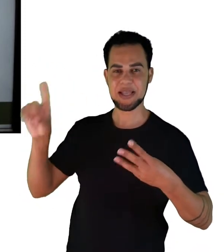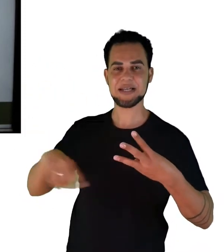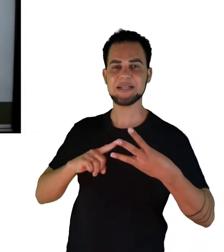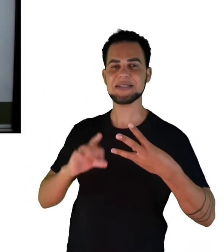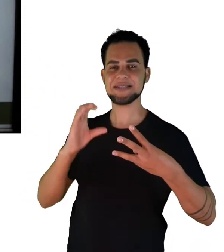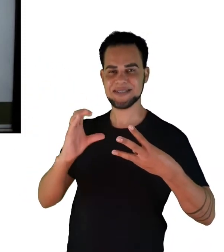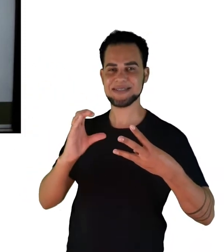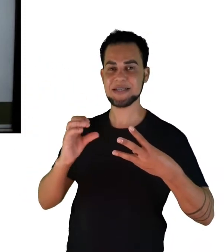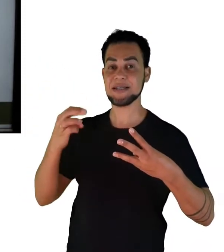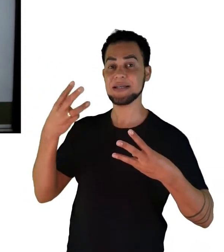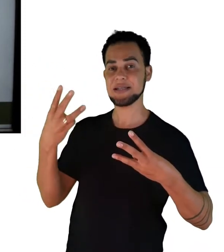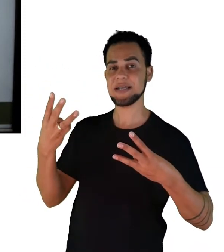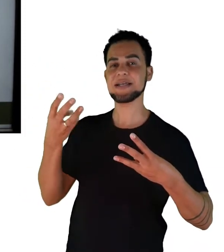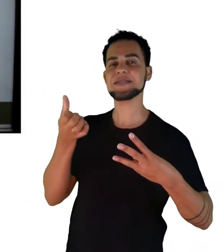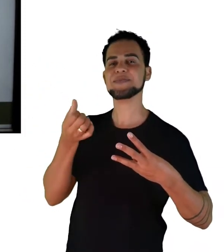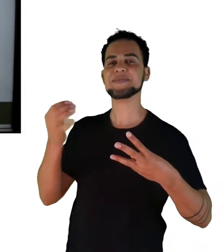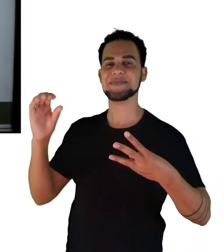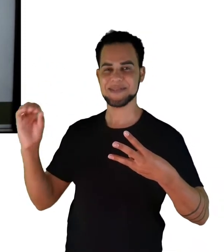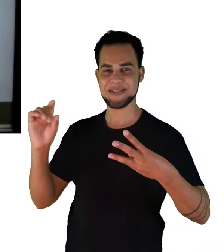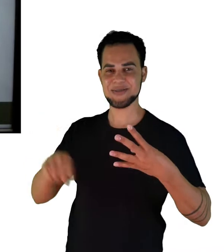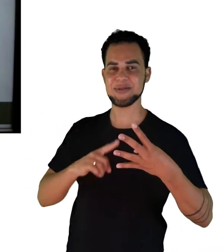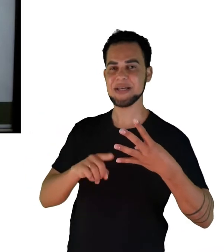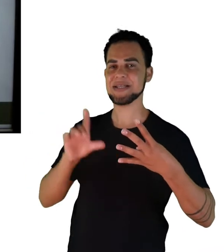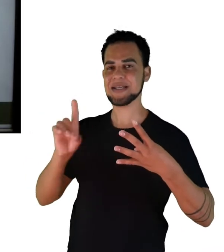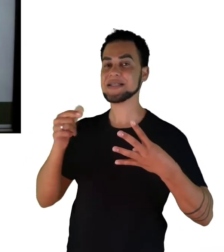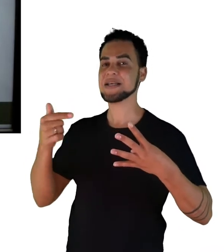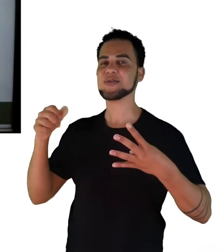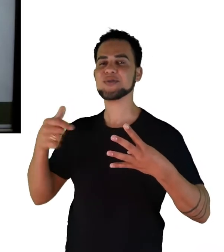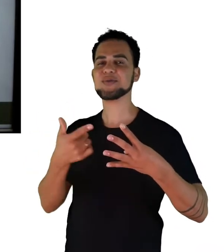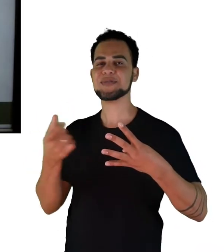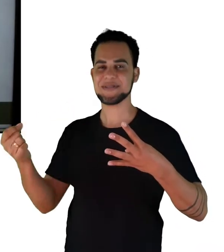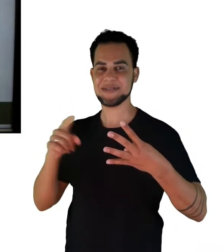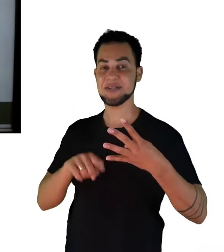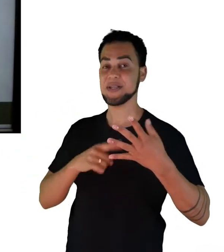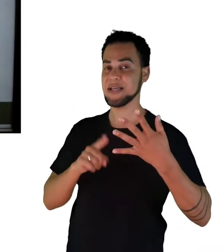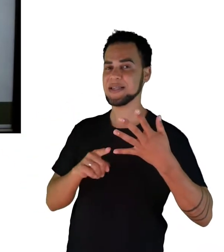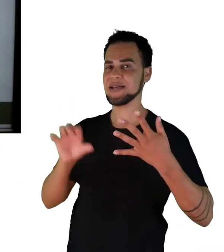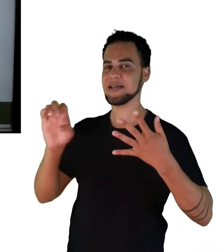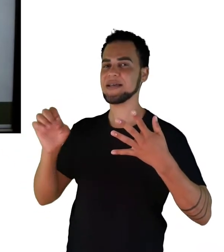C, 3.600, letra D, 7.200 e letra E,